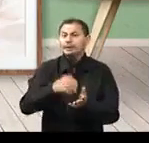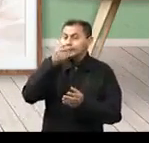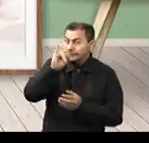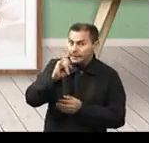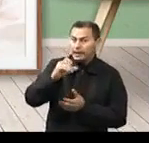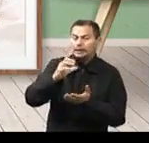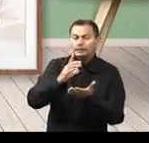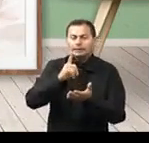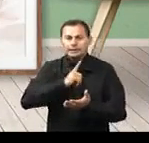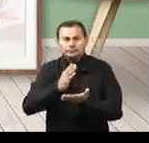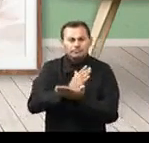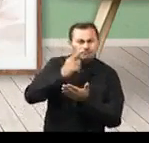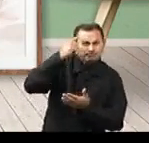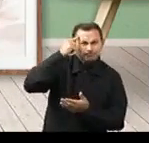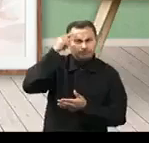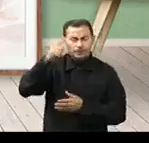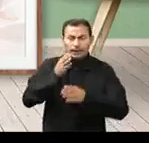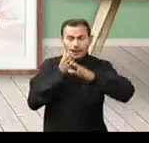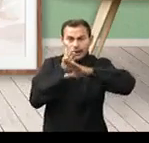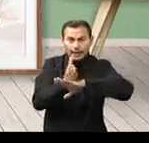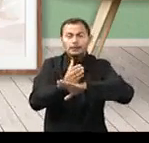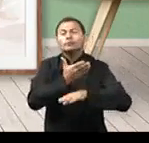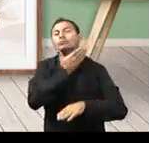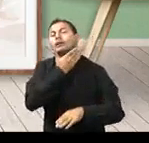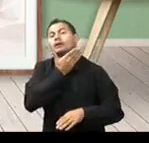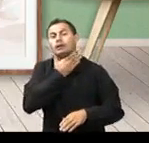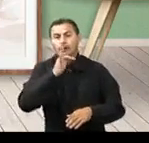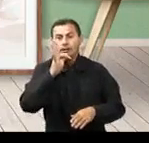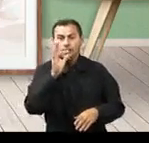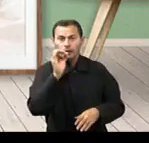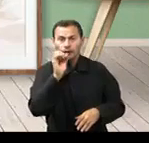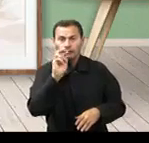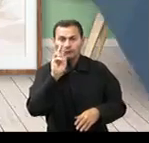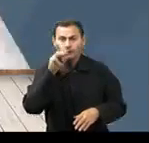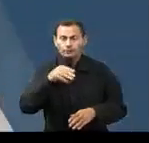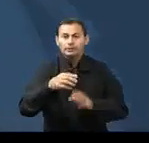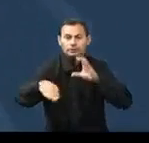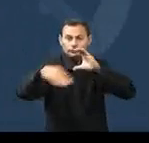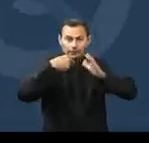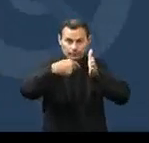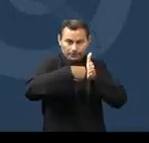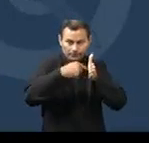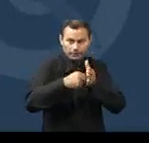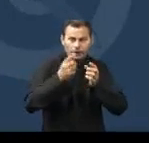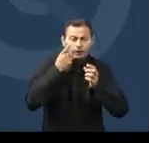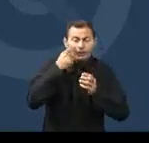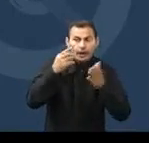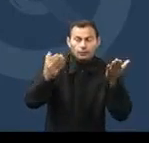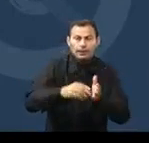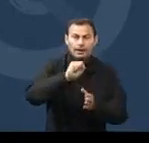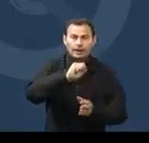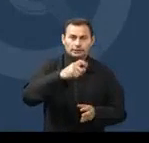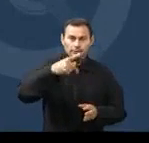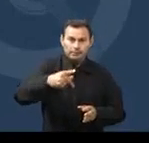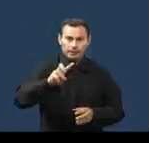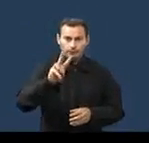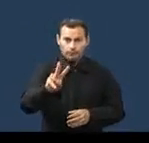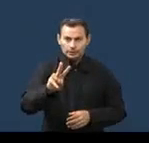surja alguma dúvida, acesse o fórum e envie a sua pergunta, ok? Confere agora a